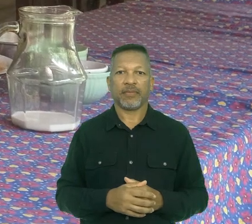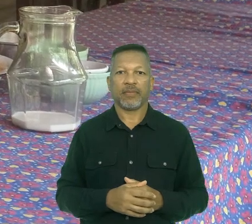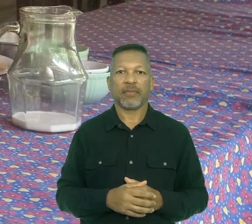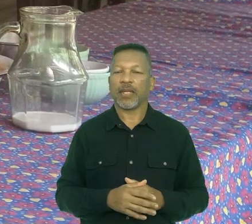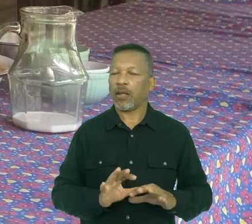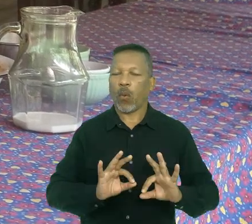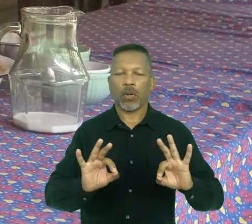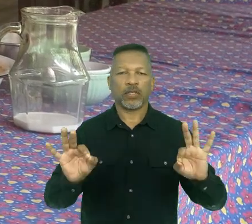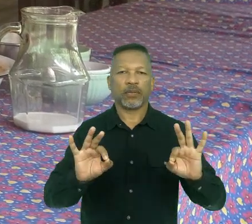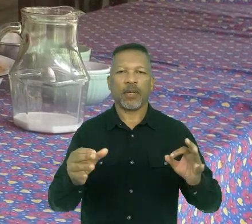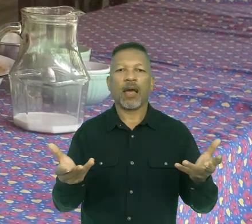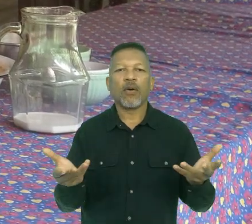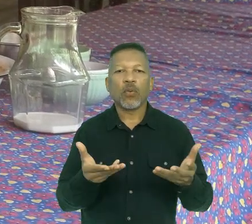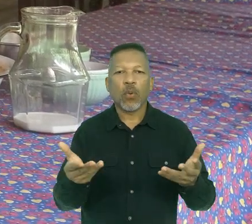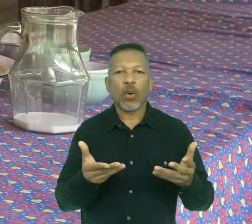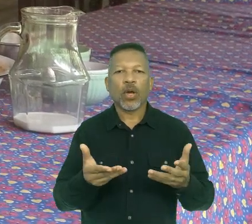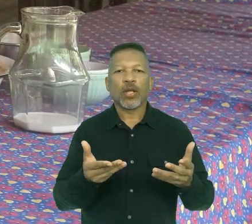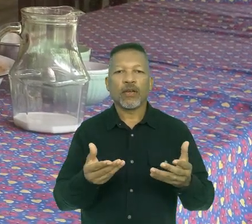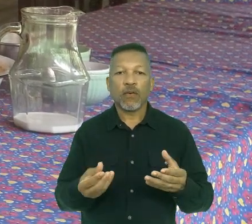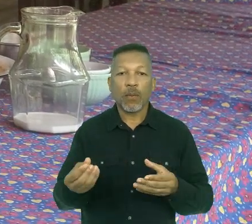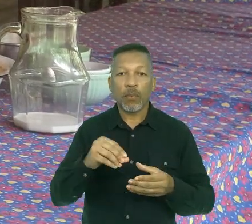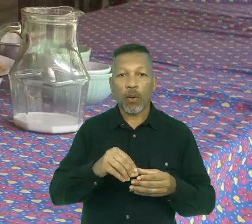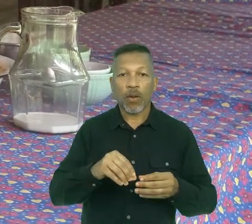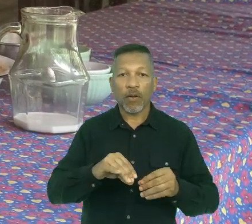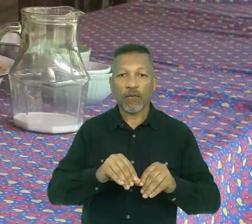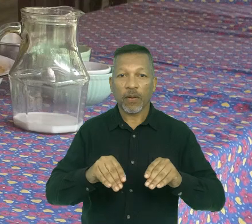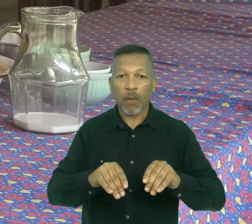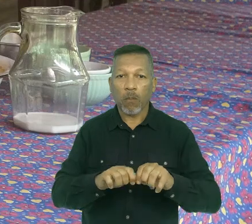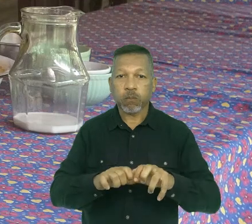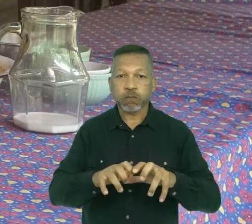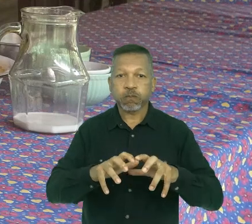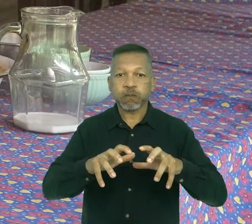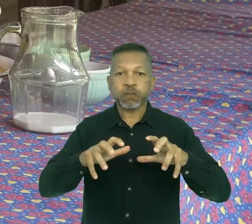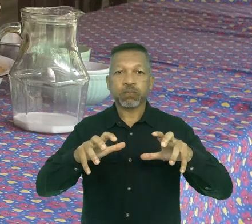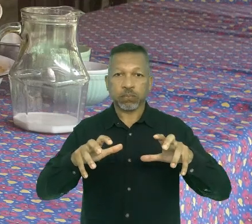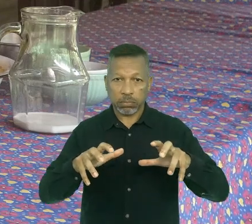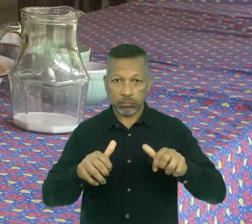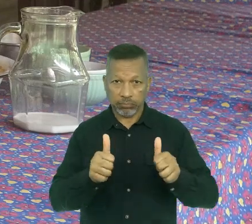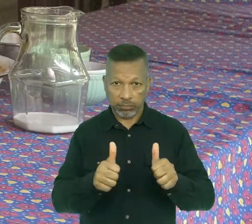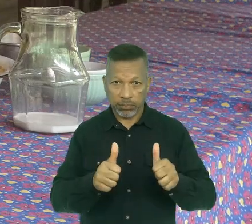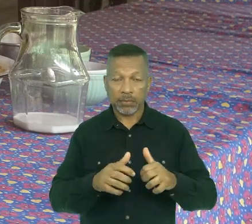Tá ótimo. Agora eu vou acrescentar o fermento químico, tá?